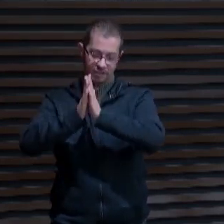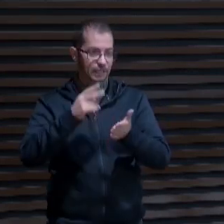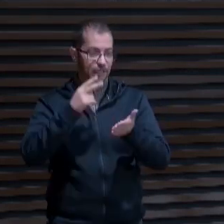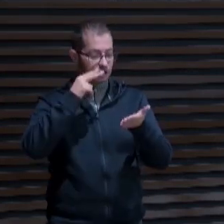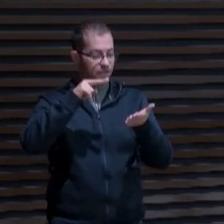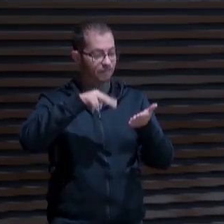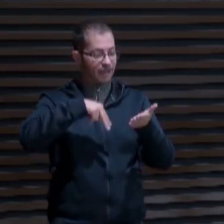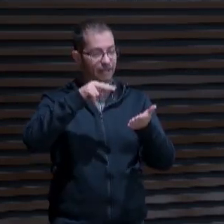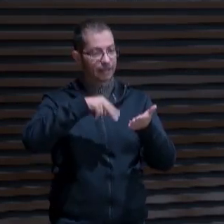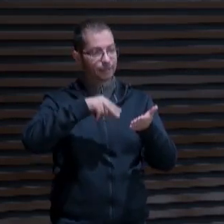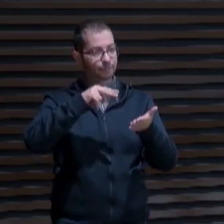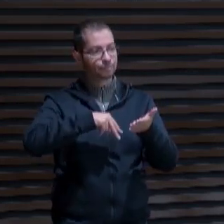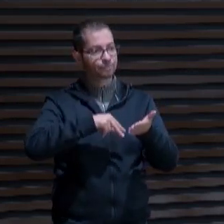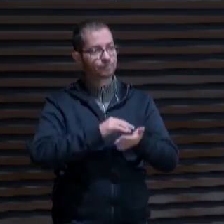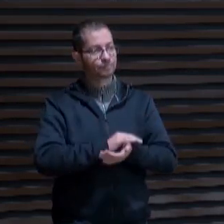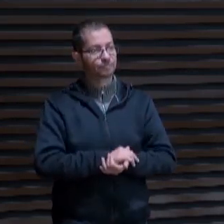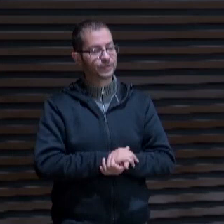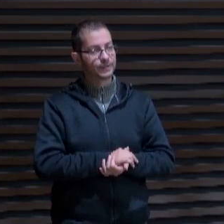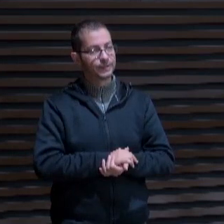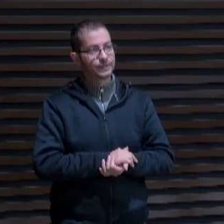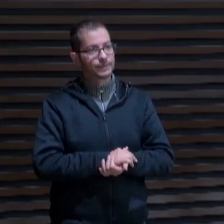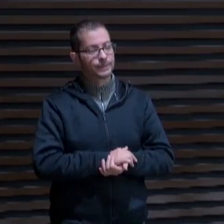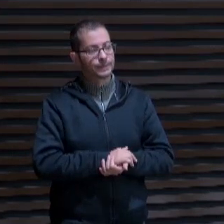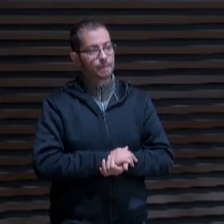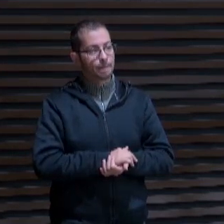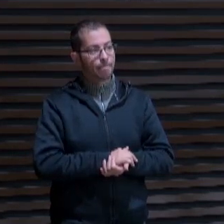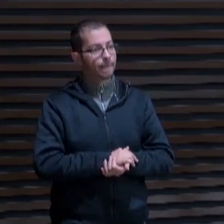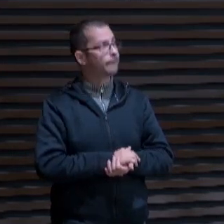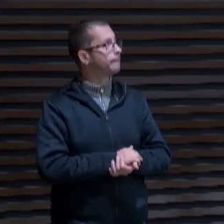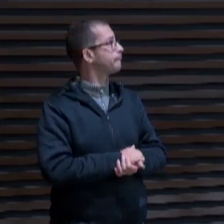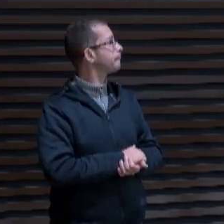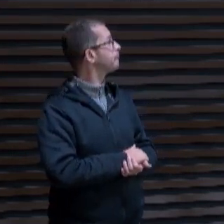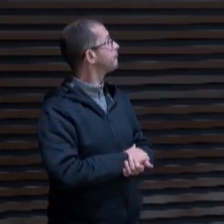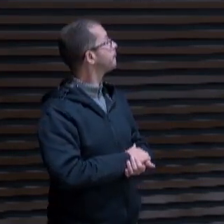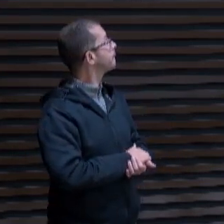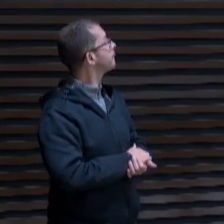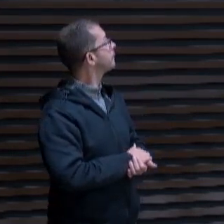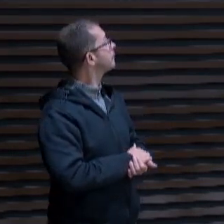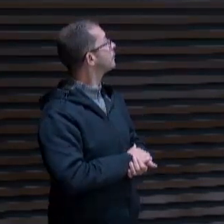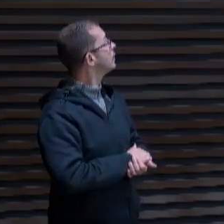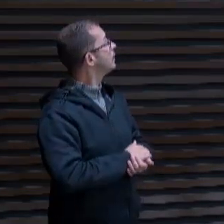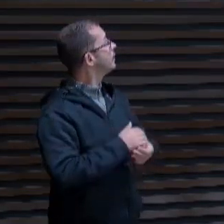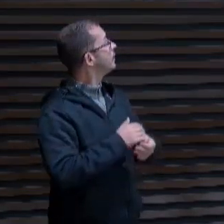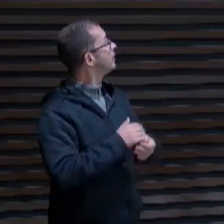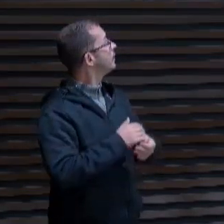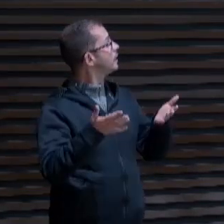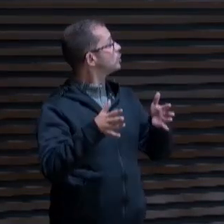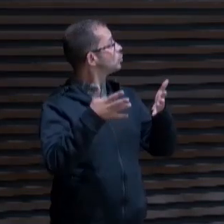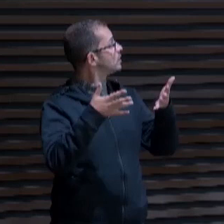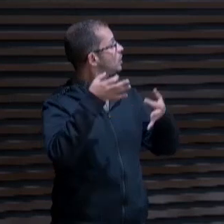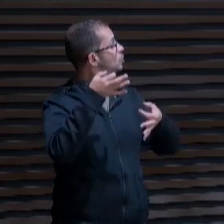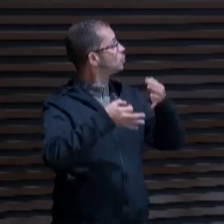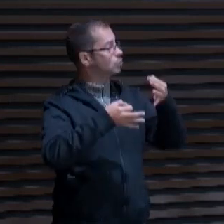primeiros versículos e, posteriormente, leremos todo o Salmo. Vamos juntos? Exultai, ó